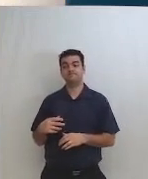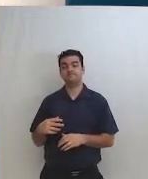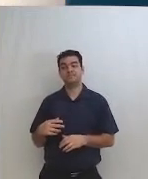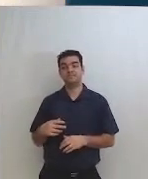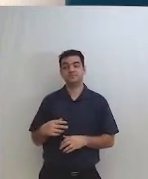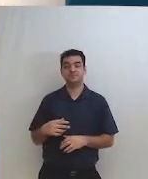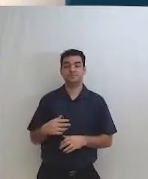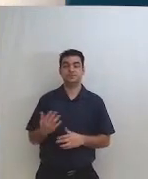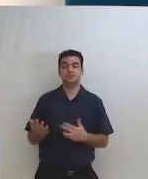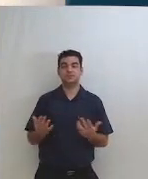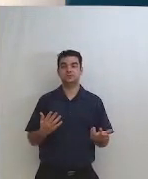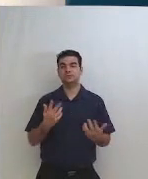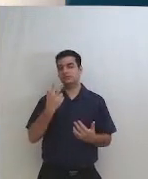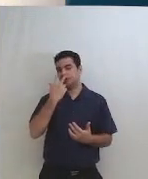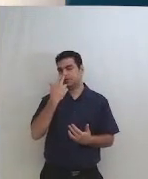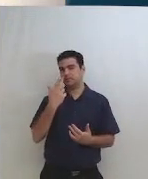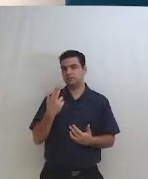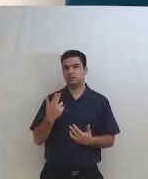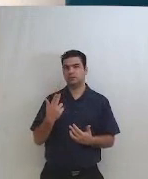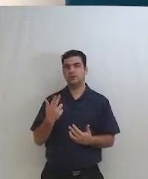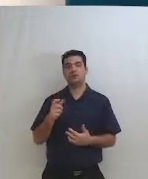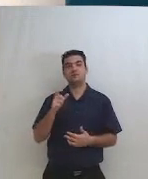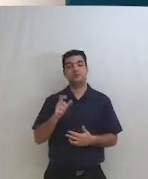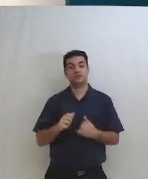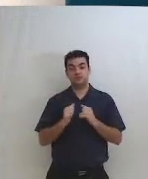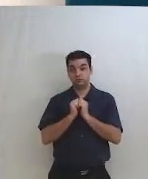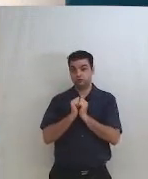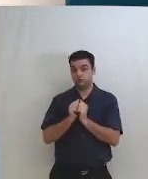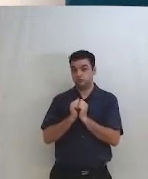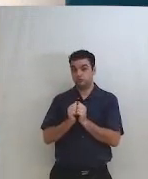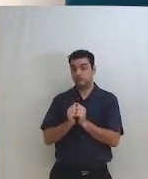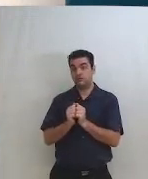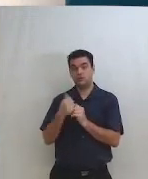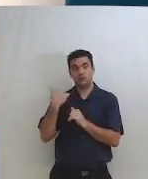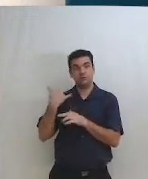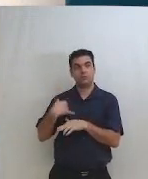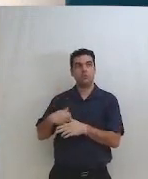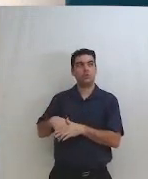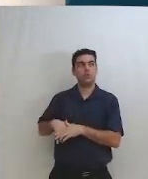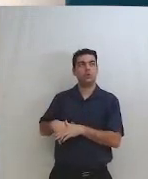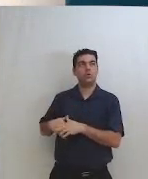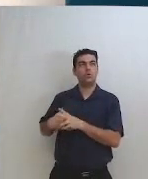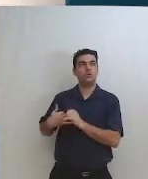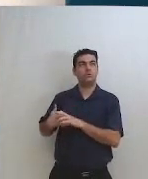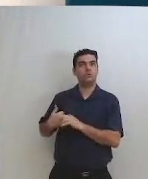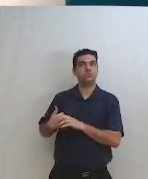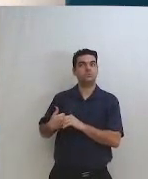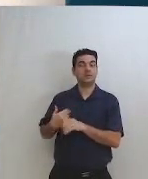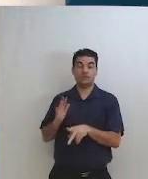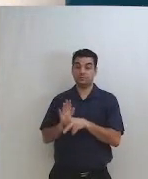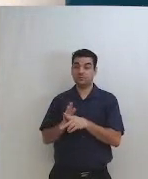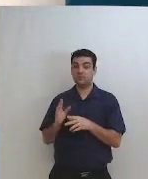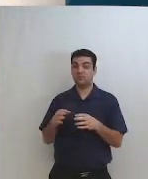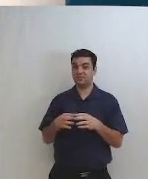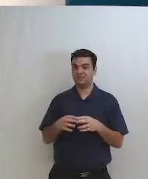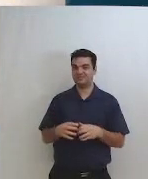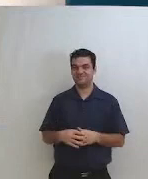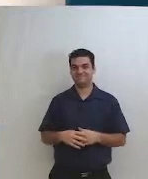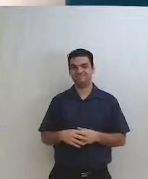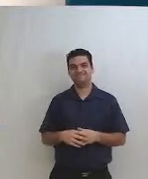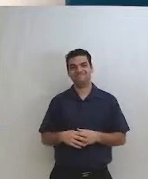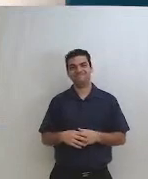o próprio agente que estava operando a gravação fazia parte do grupo. E essa